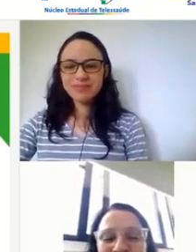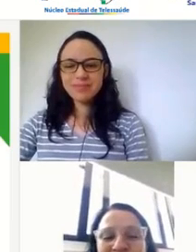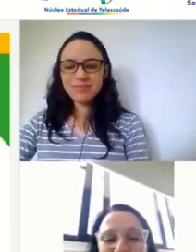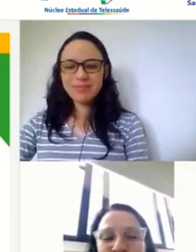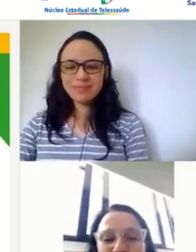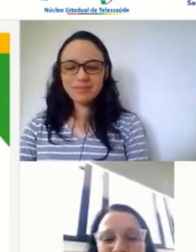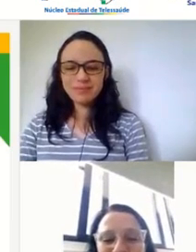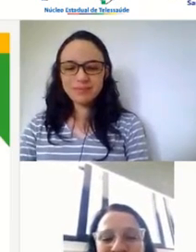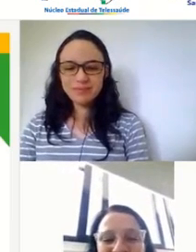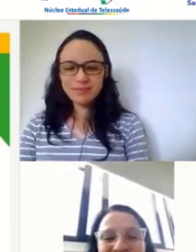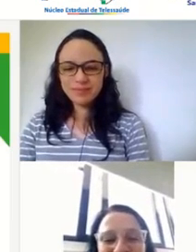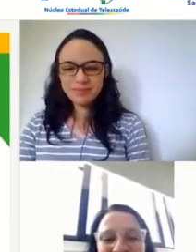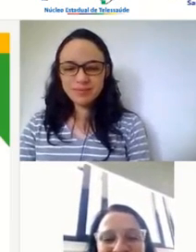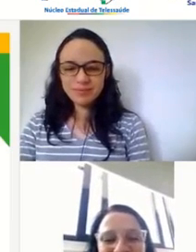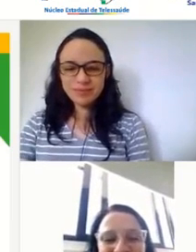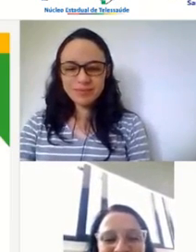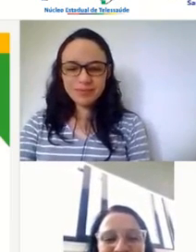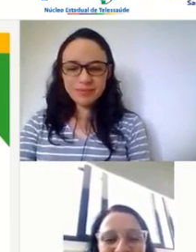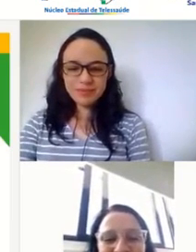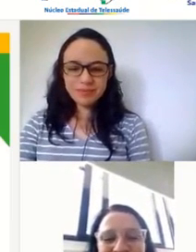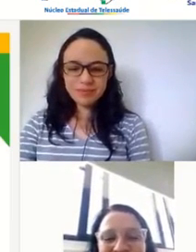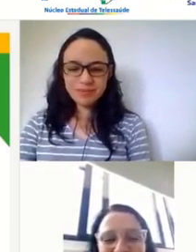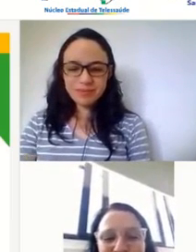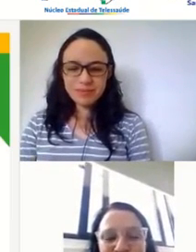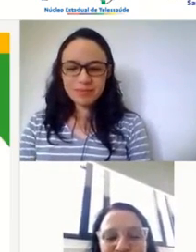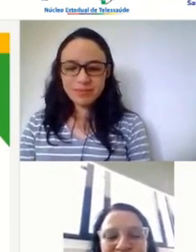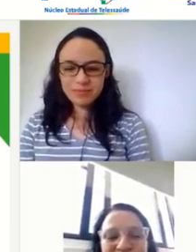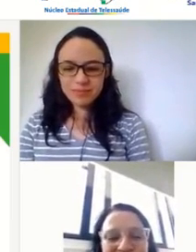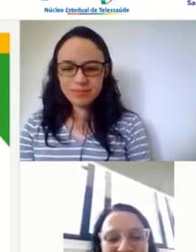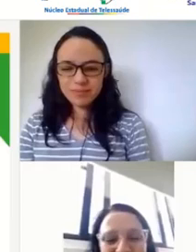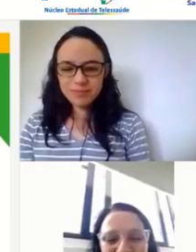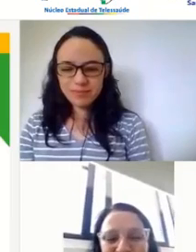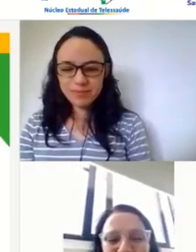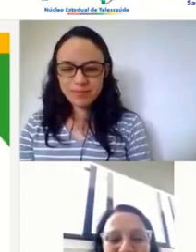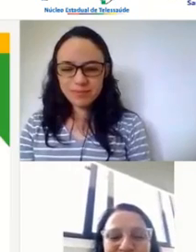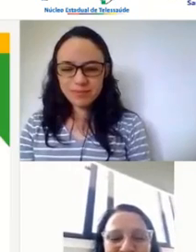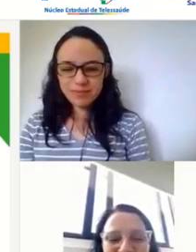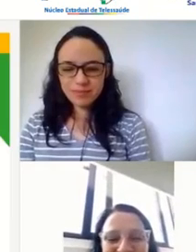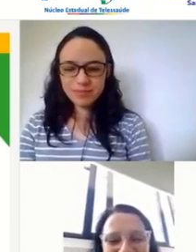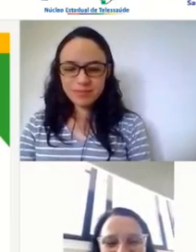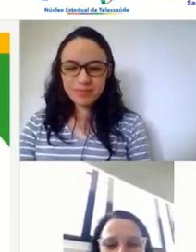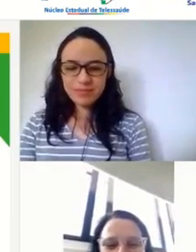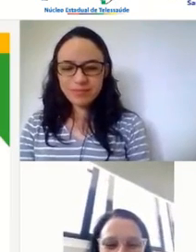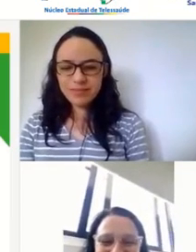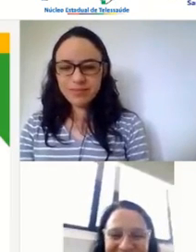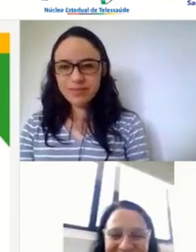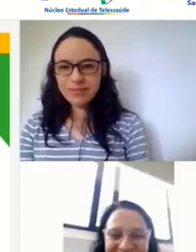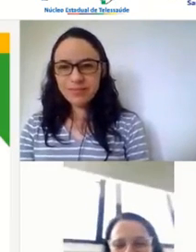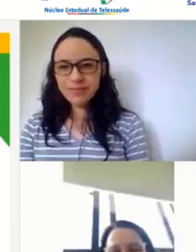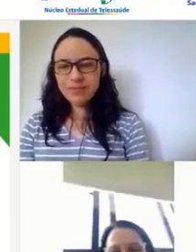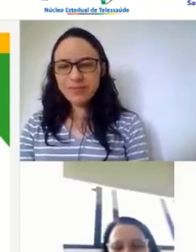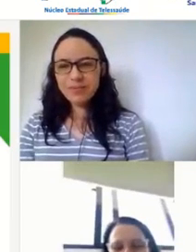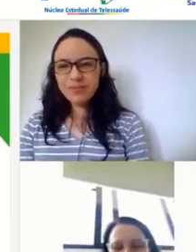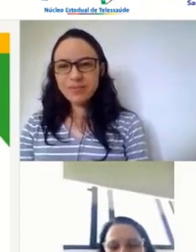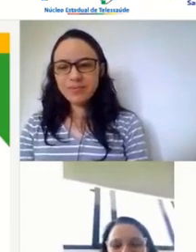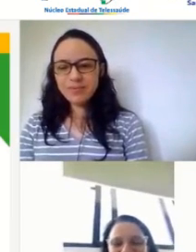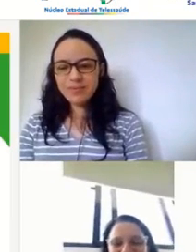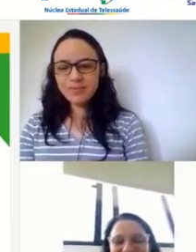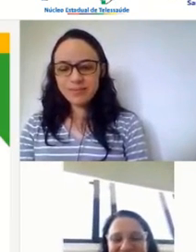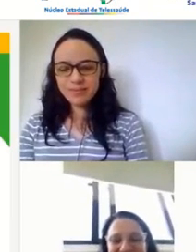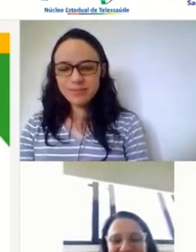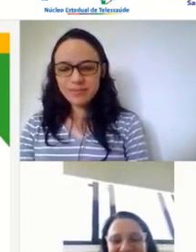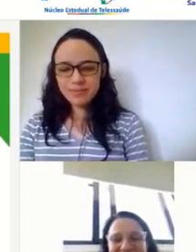antes de qualquer coisa nós fornecemos professor assim primeiro me